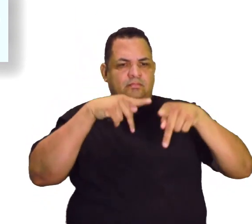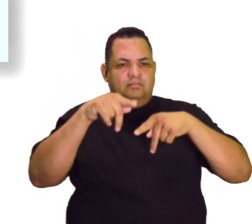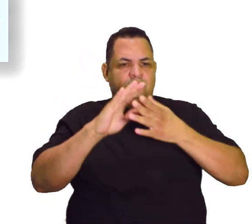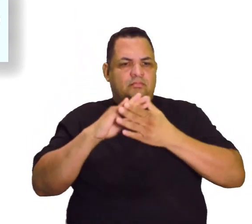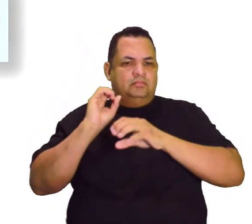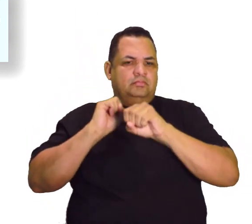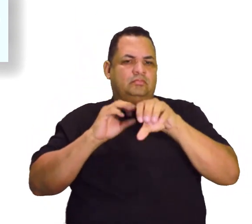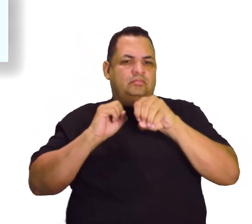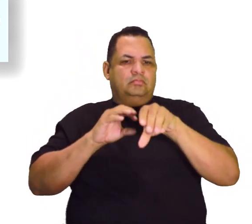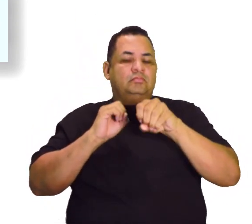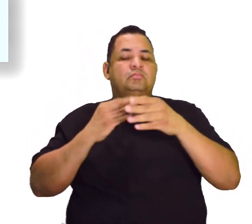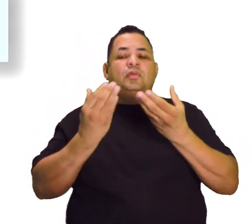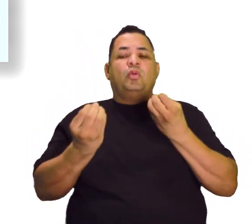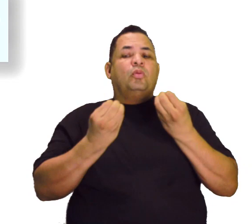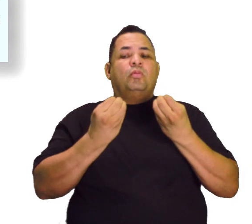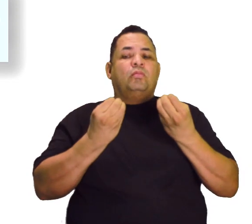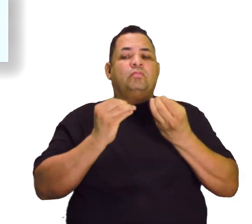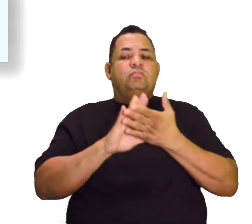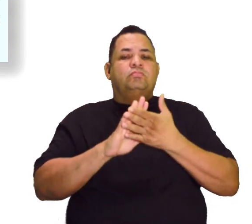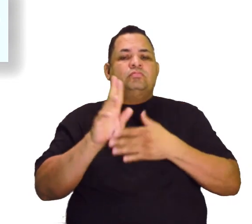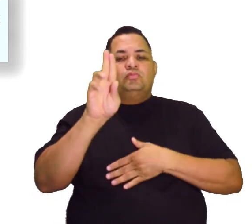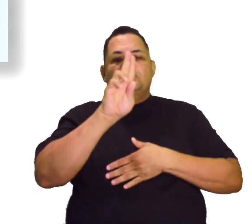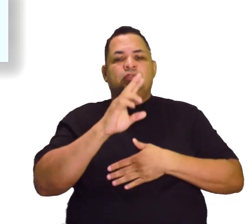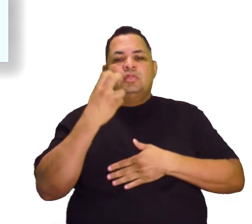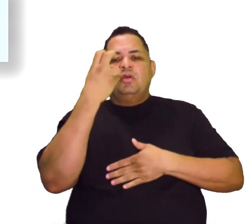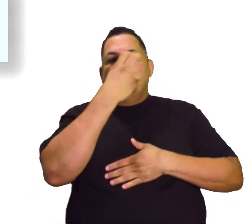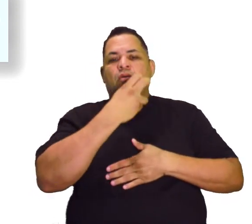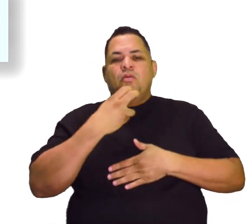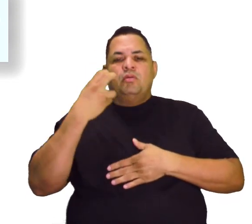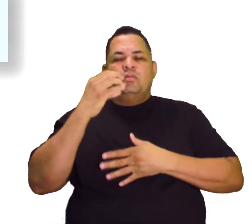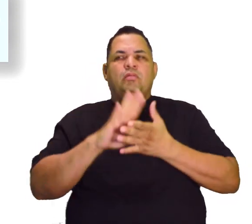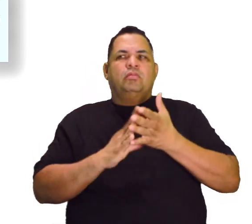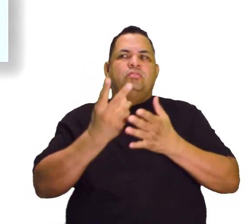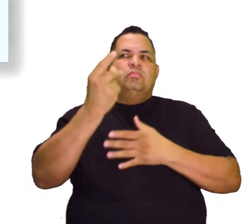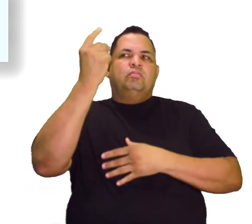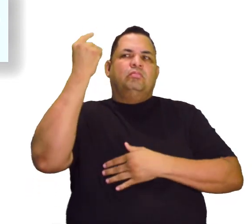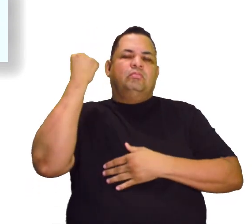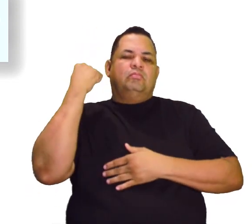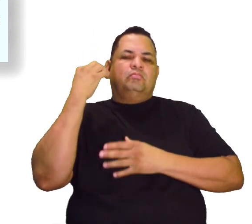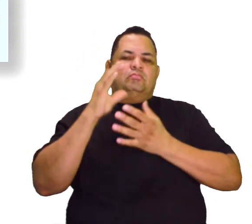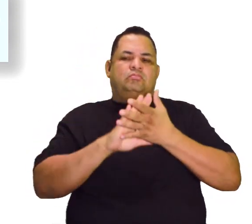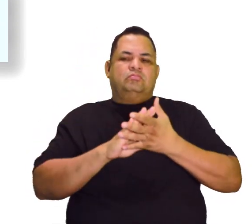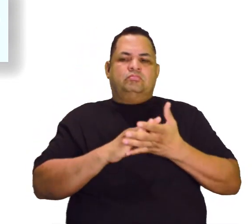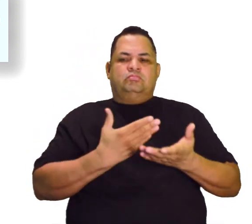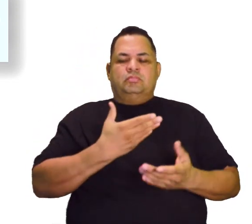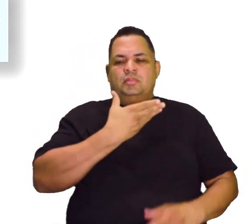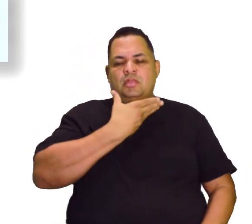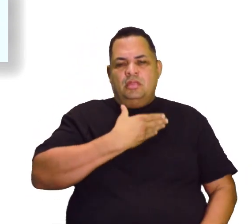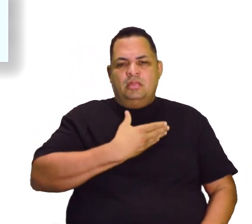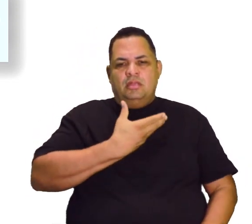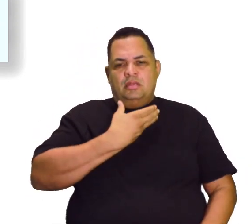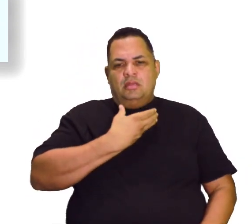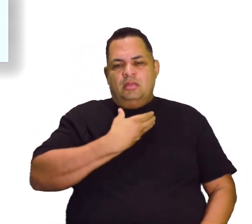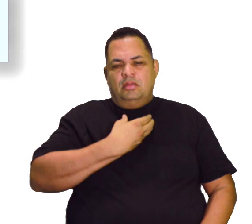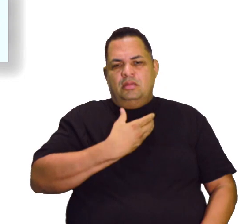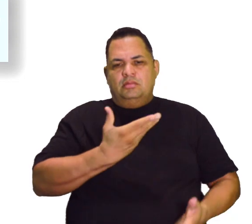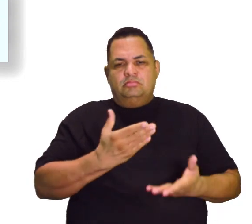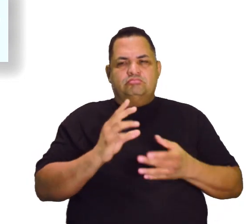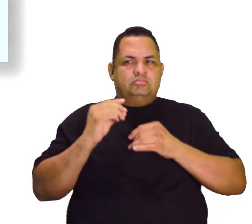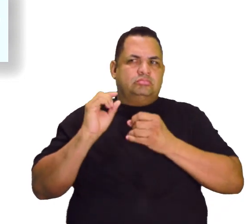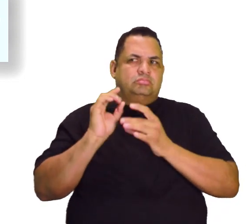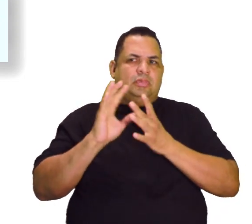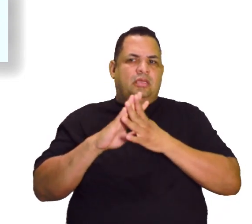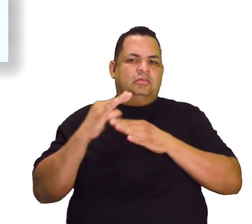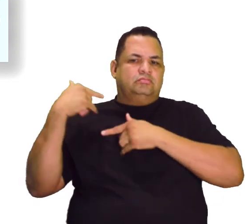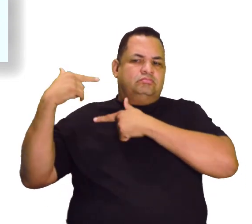Ela é transmitida de que forma? De forma oral. Né? Os nossos antepassados, os bisavós, os avós, vão contando